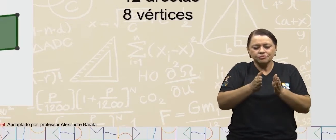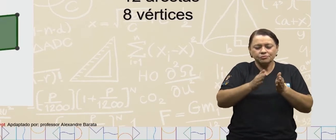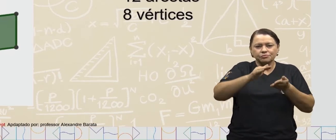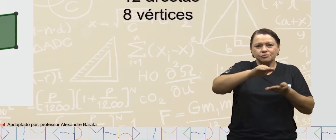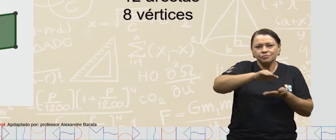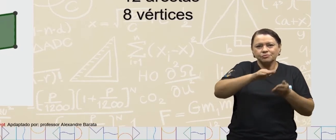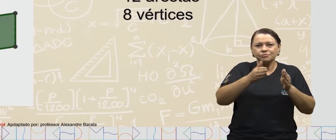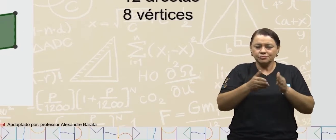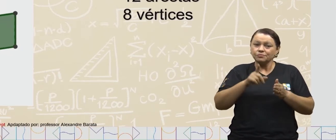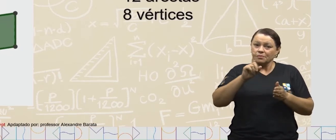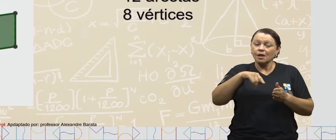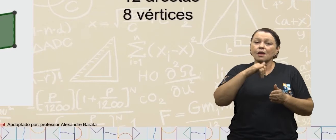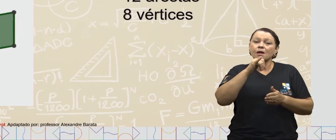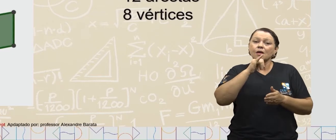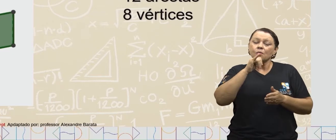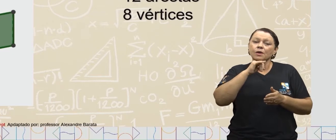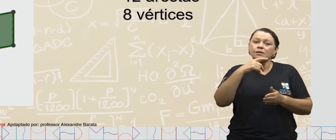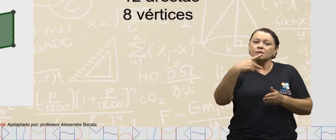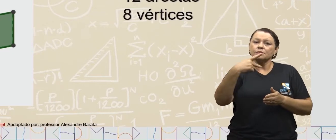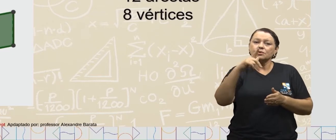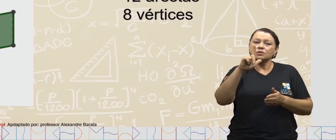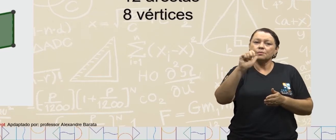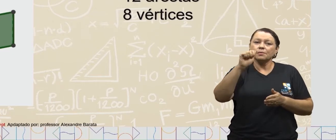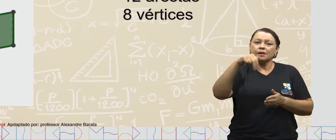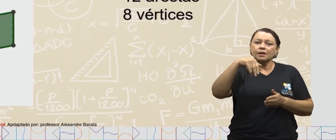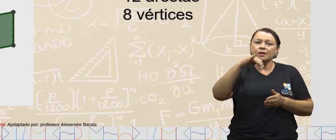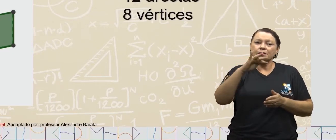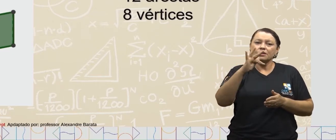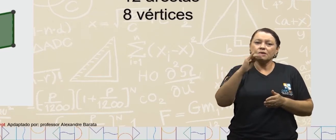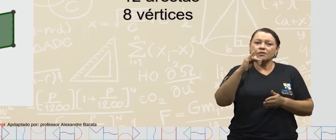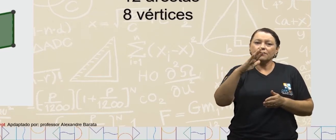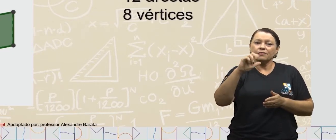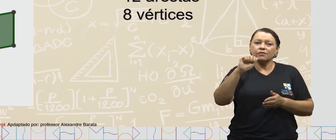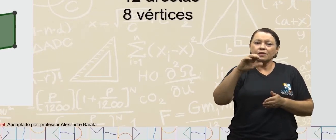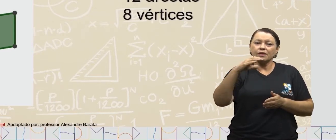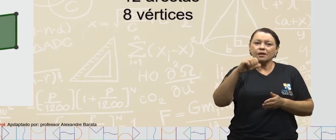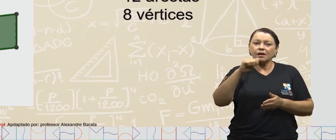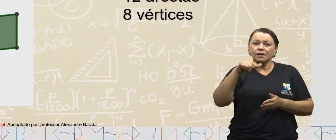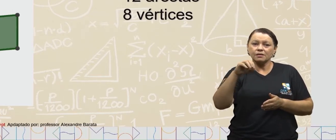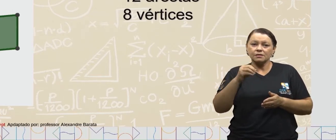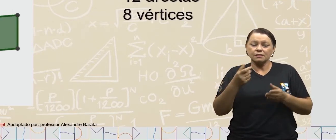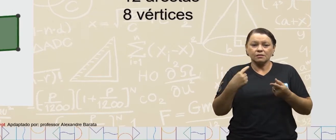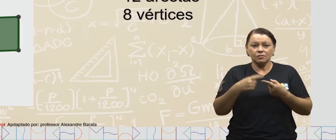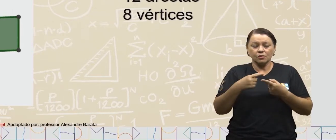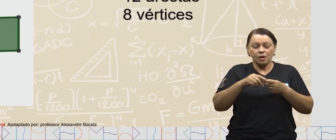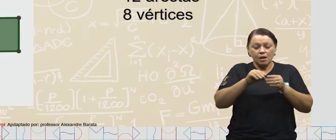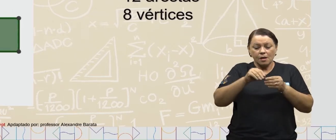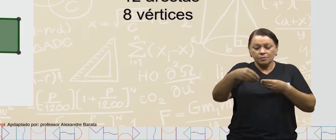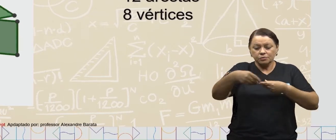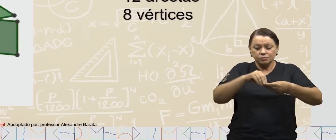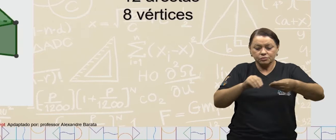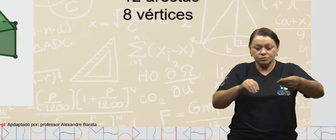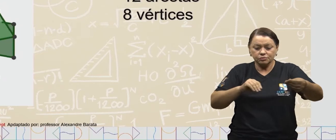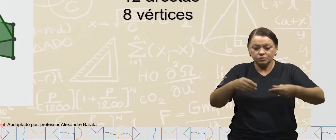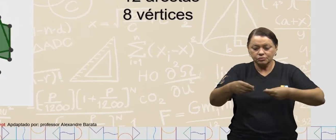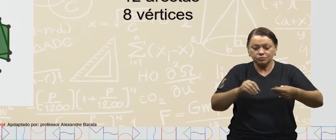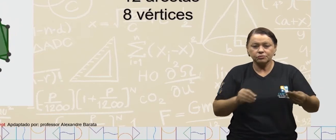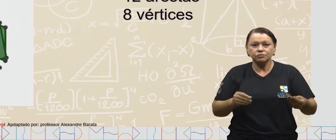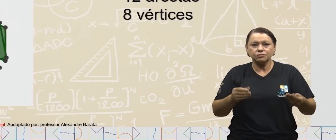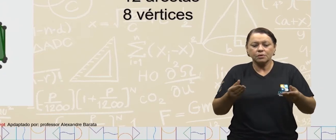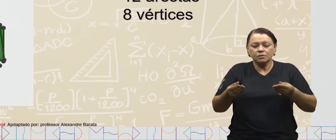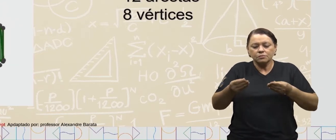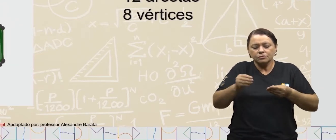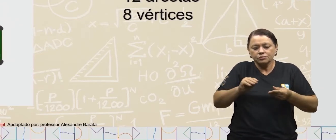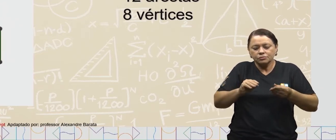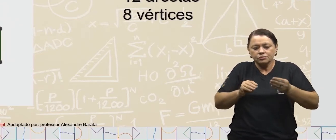exemplo de planificação é o que você vê aí. Se unirmos tudo novamente, como vamos fazer aí, teremos